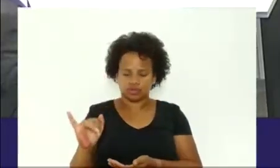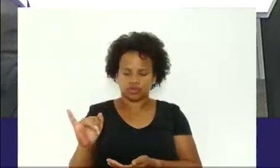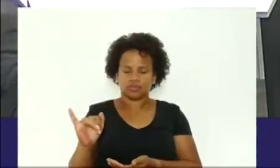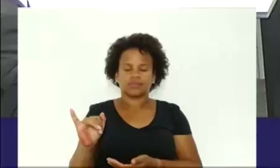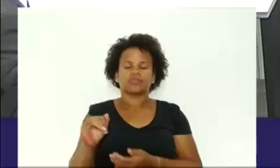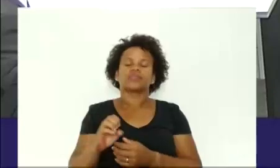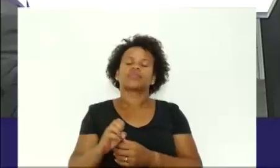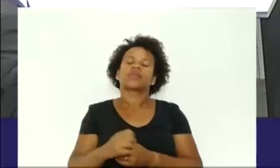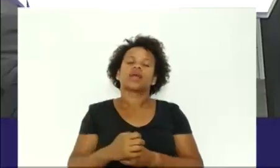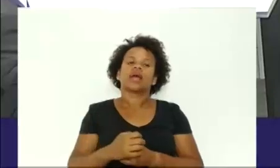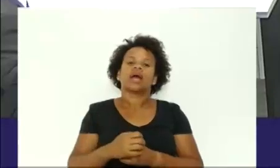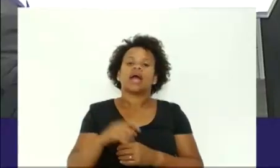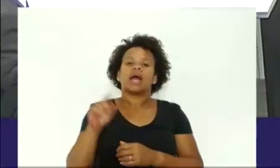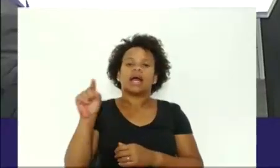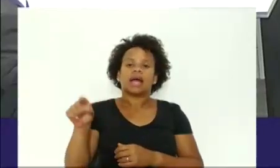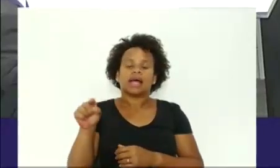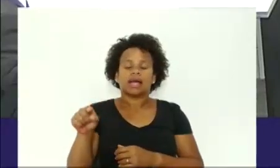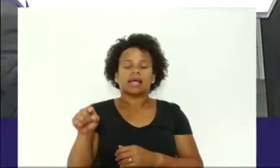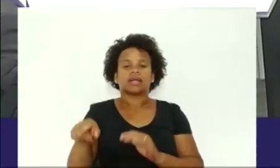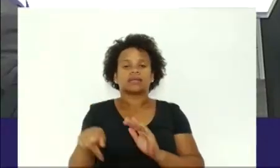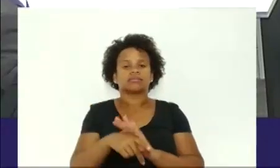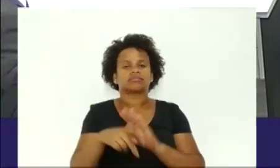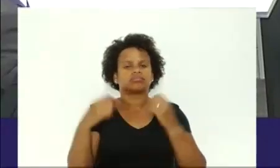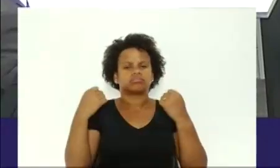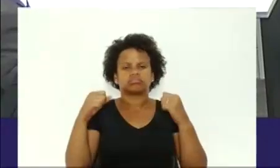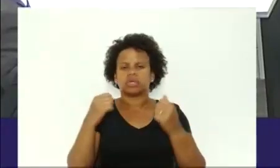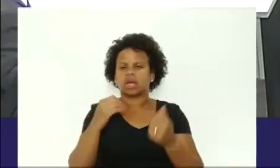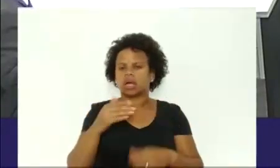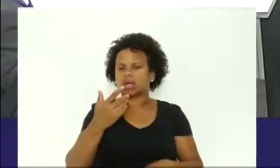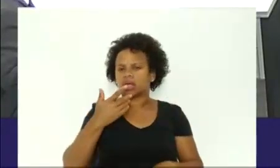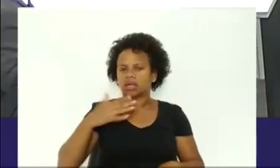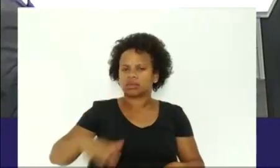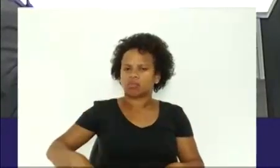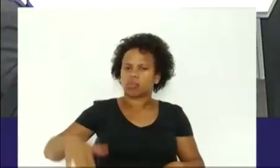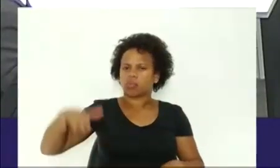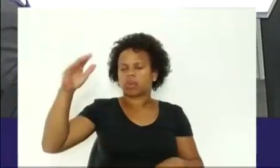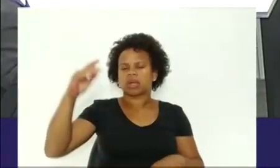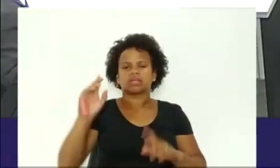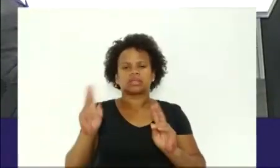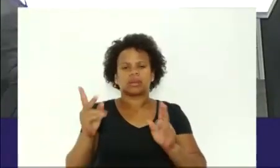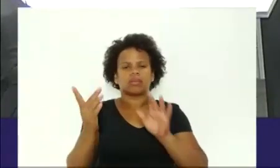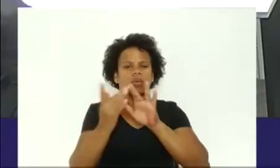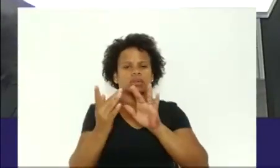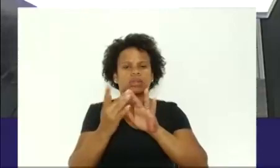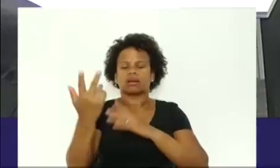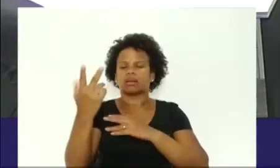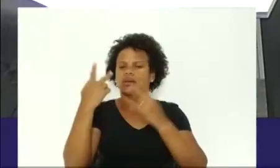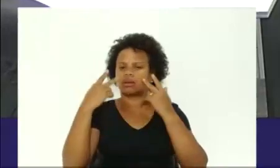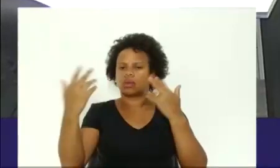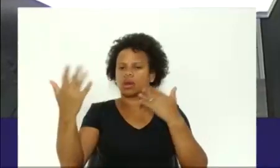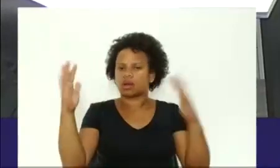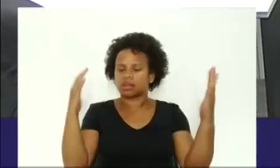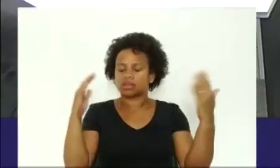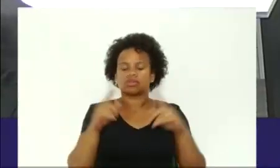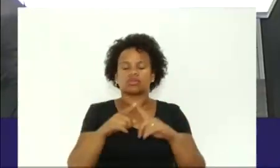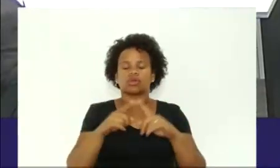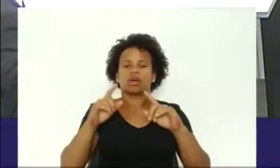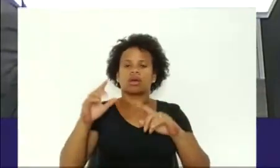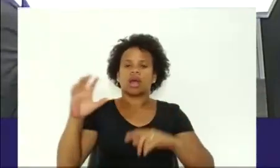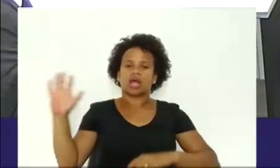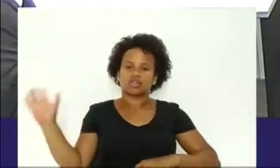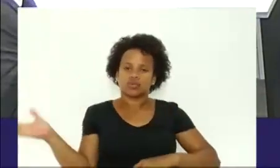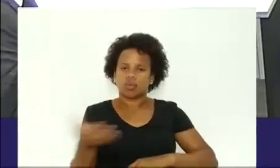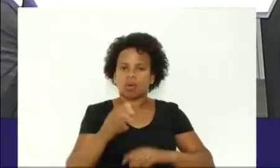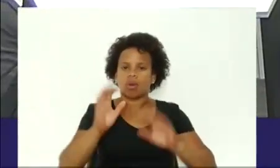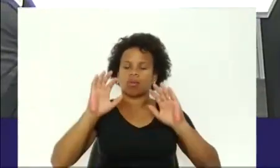desde a infância, sempre se manteve em movimento e em contato com a natureza. Praticou handebol, basquete e ciclismo,